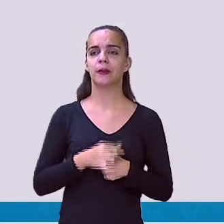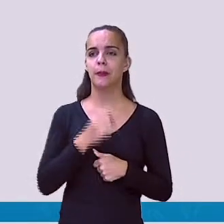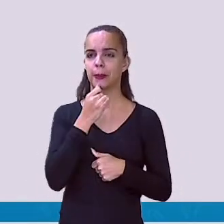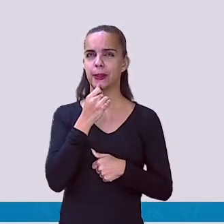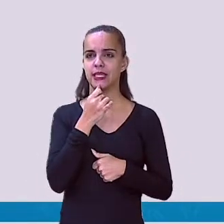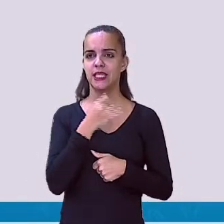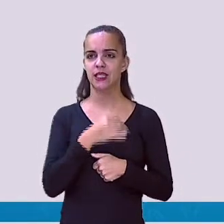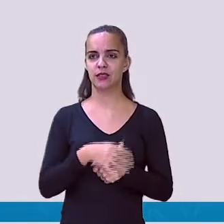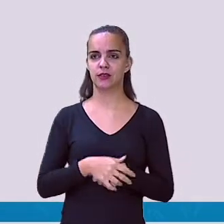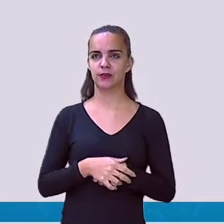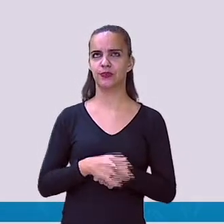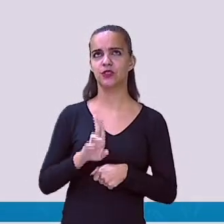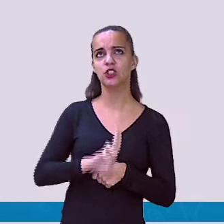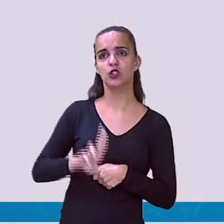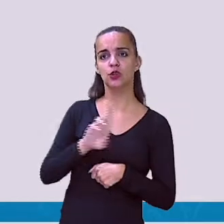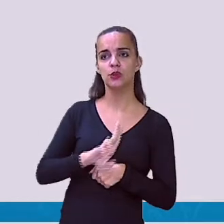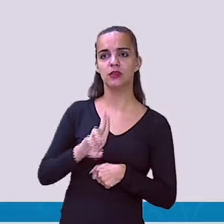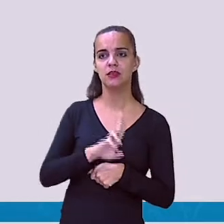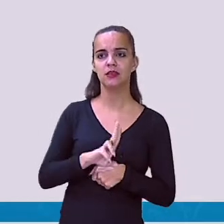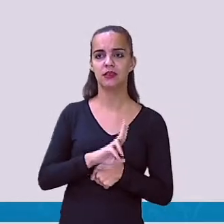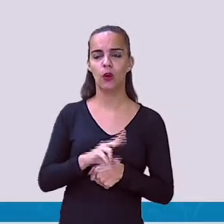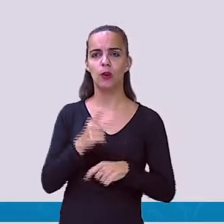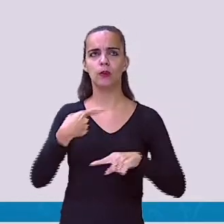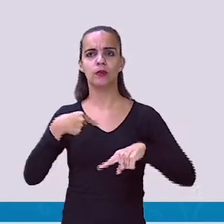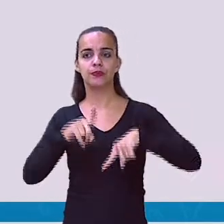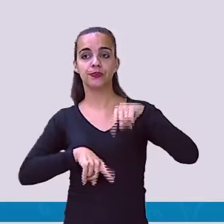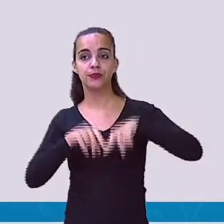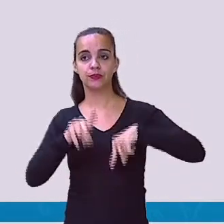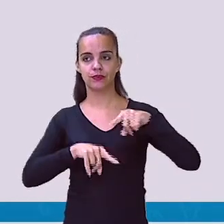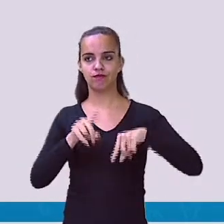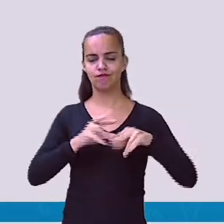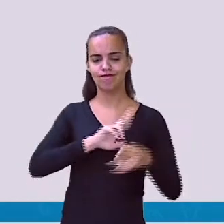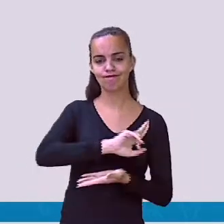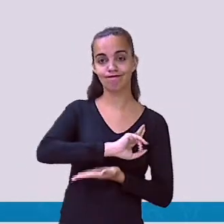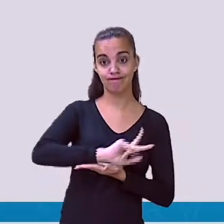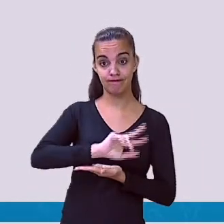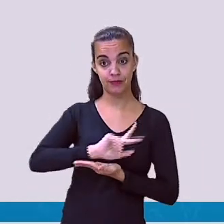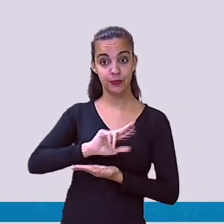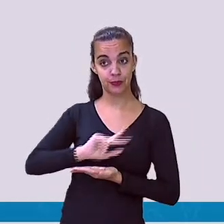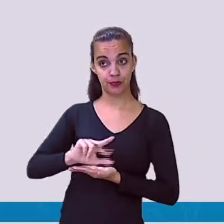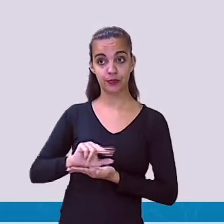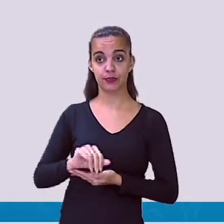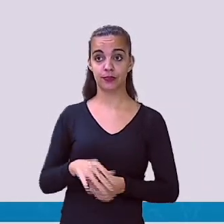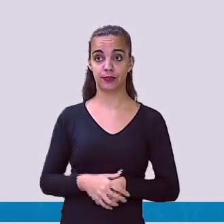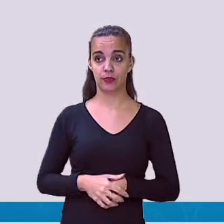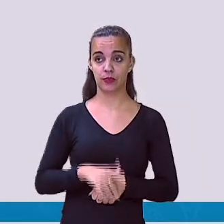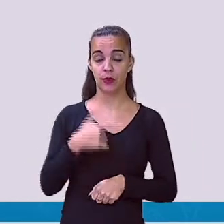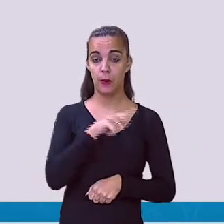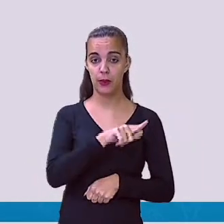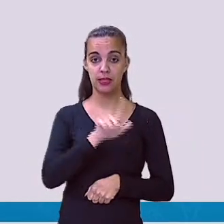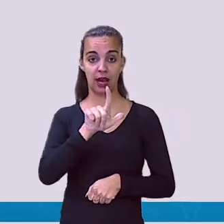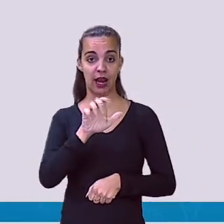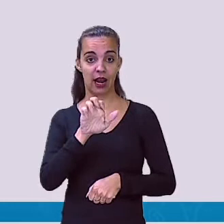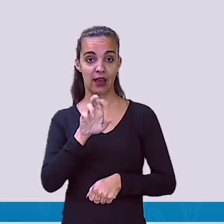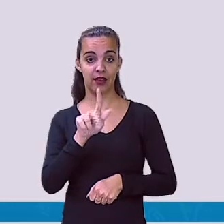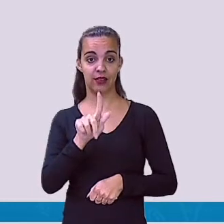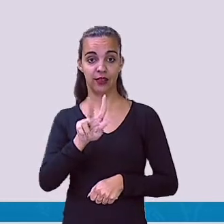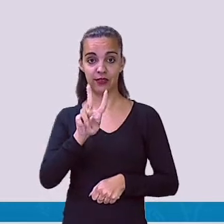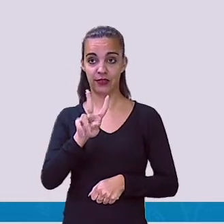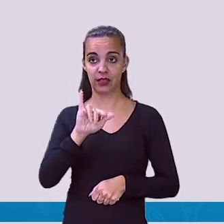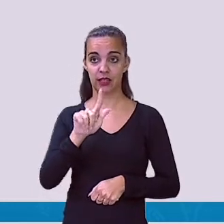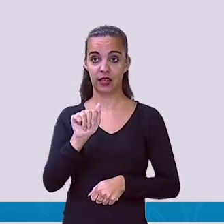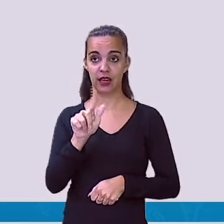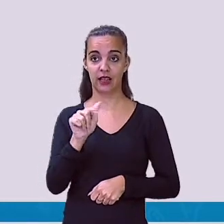Elas utilizam materiais diferentes. Na levigação, utiliza-se